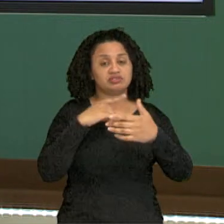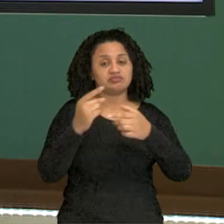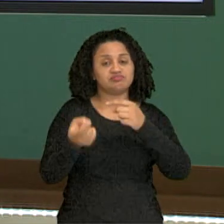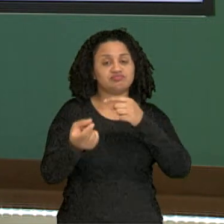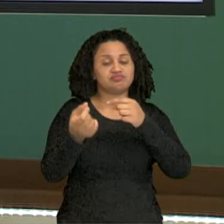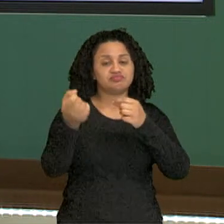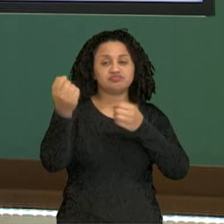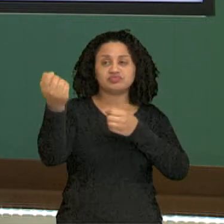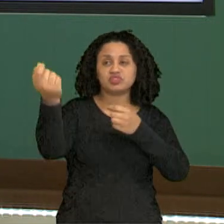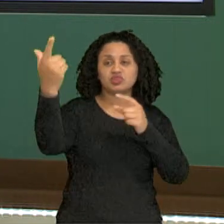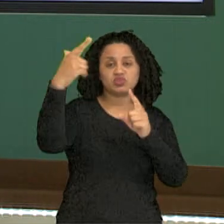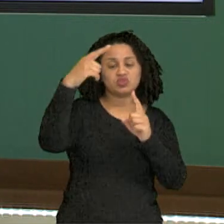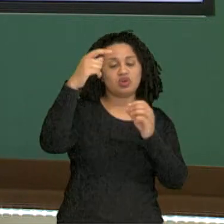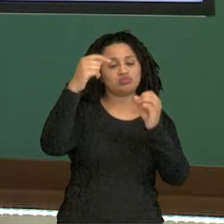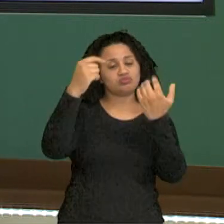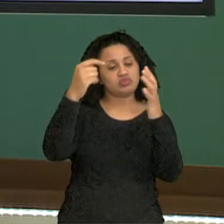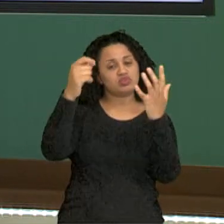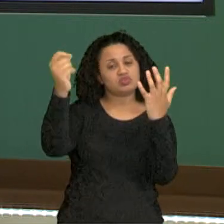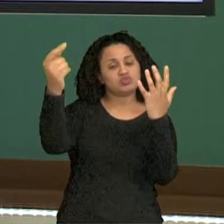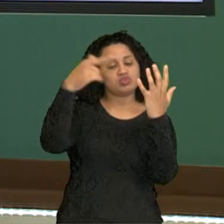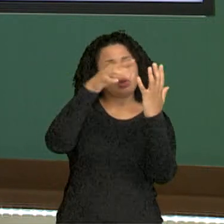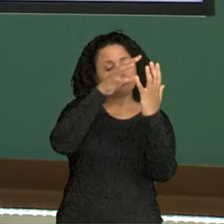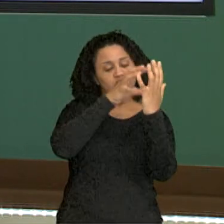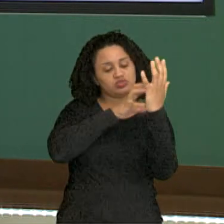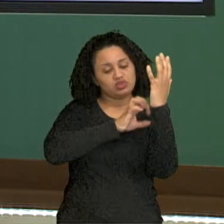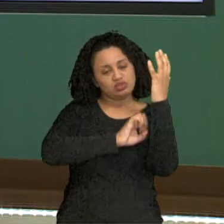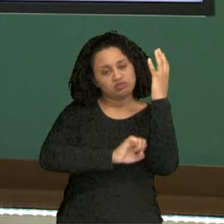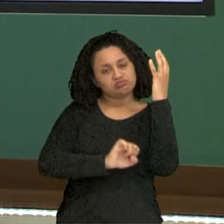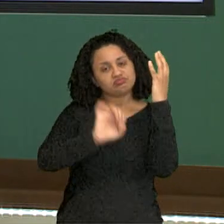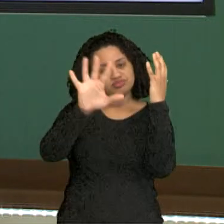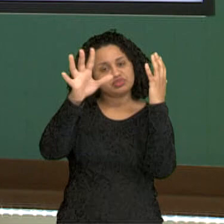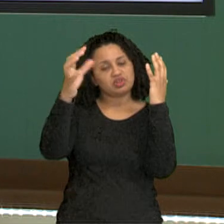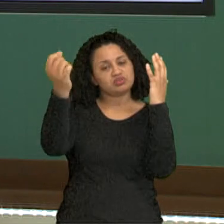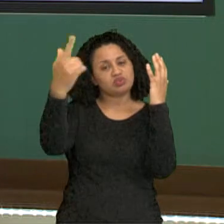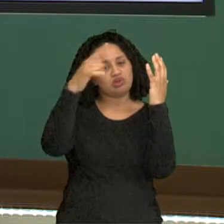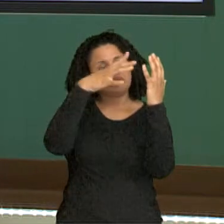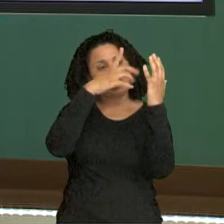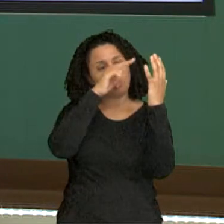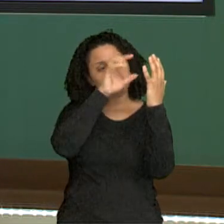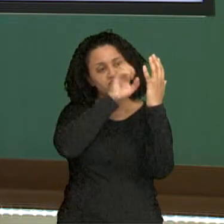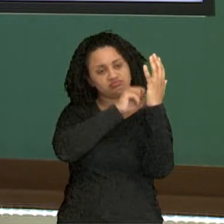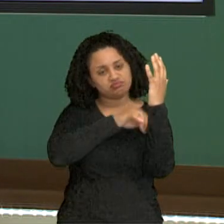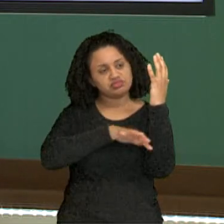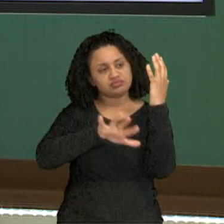esquerda. Nós temos várias células vegetais. Vocês não estão vendo